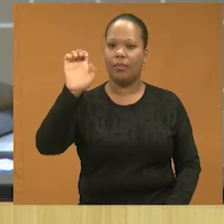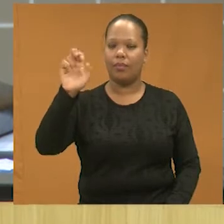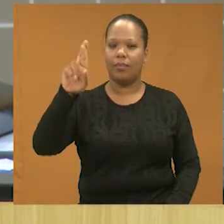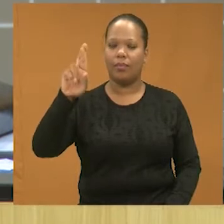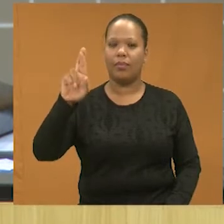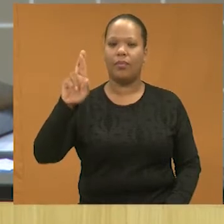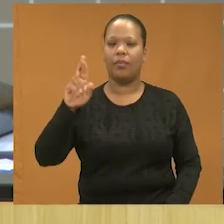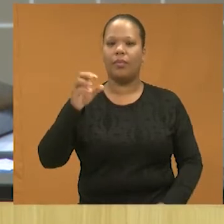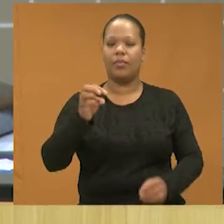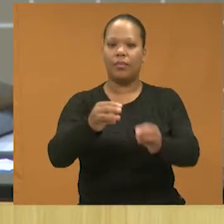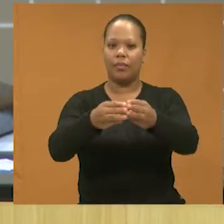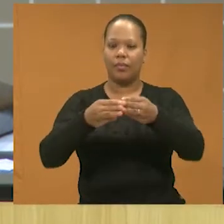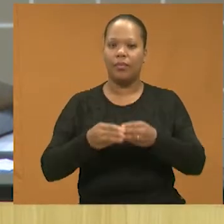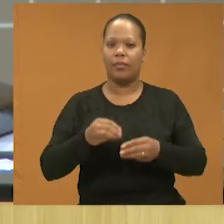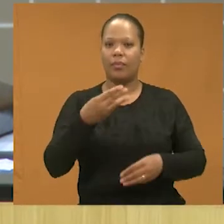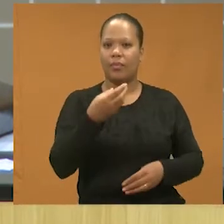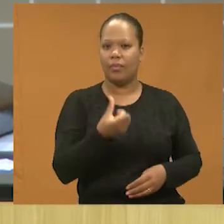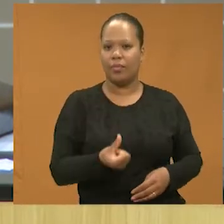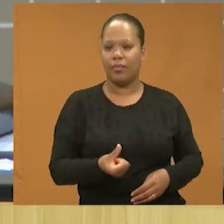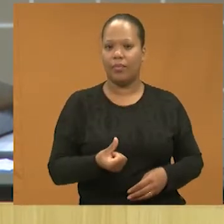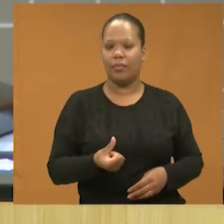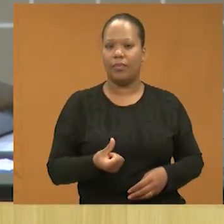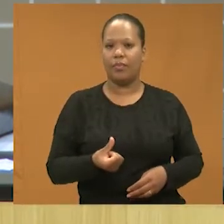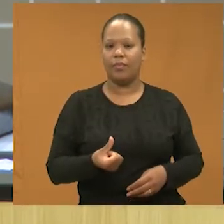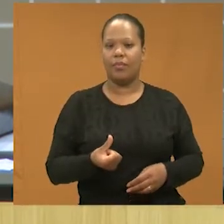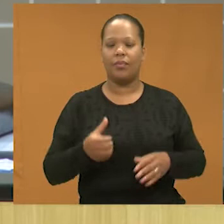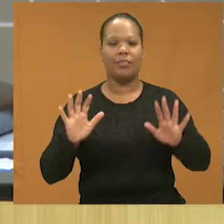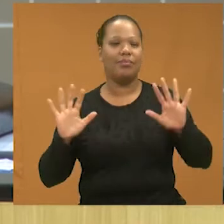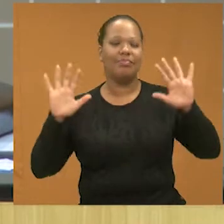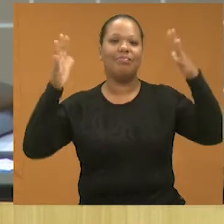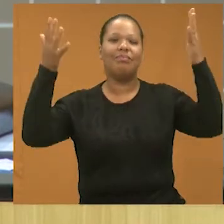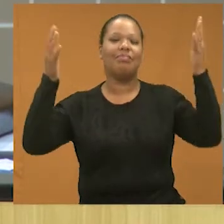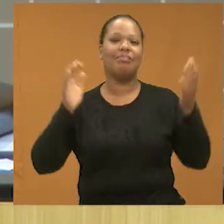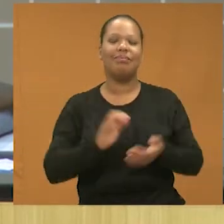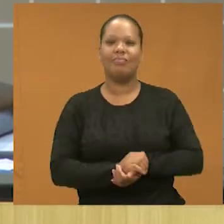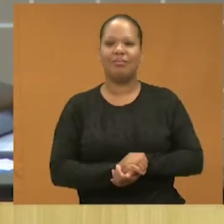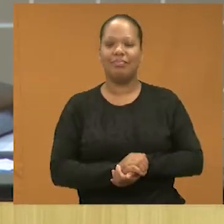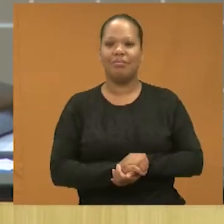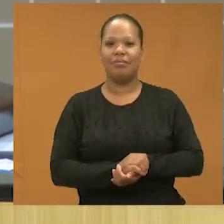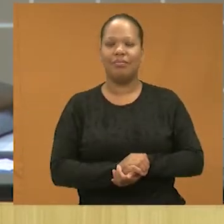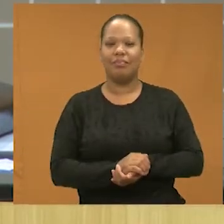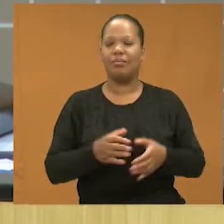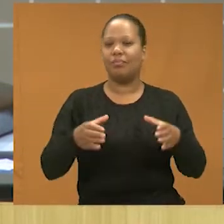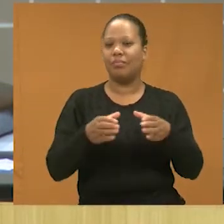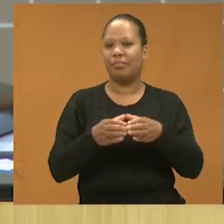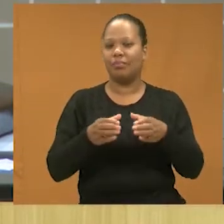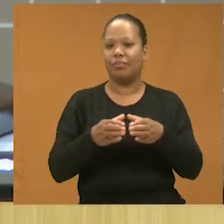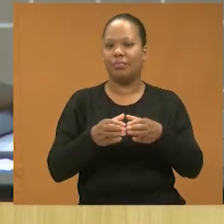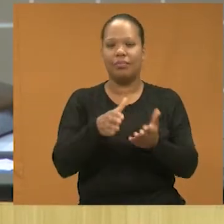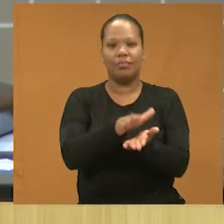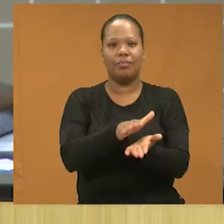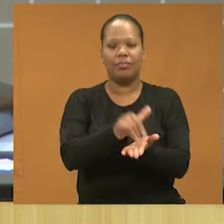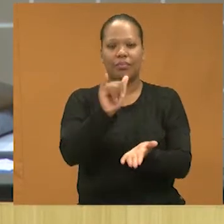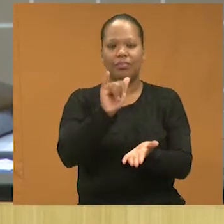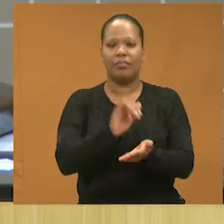Moção número 36. Moção congratulatória à delegação jacareense